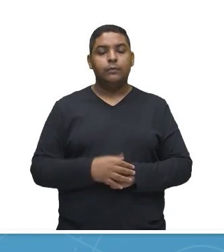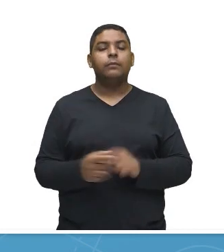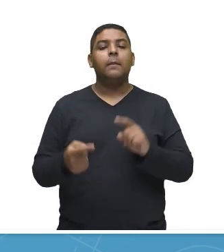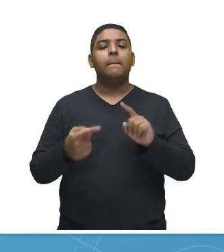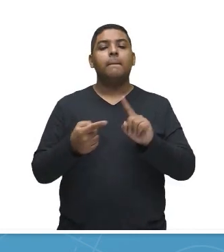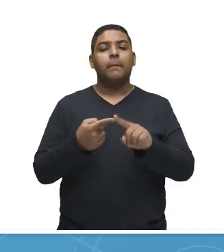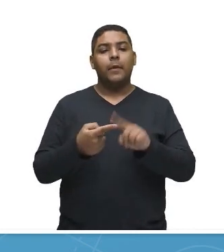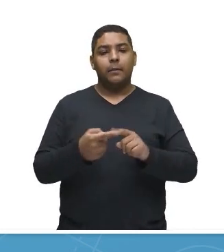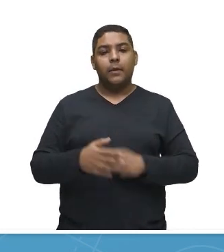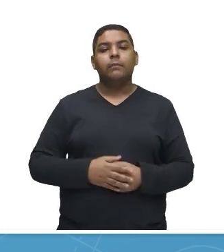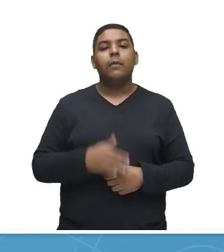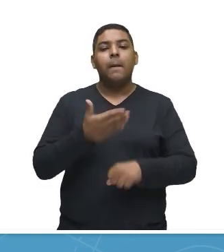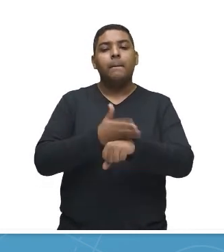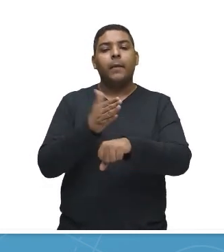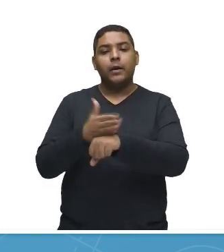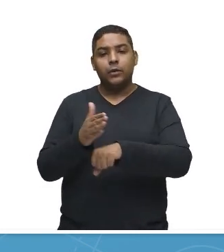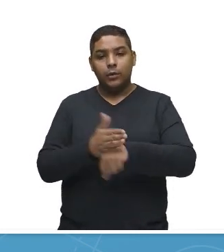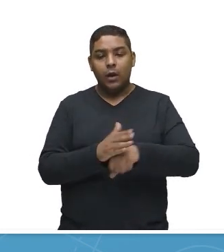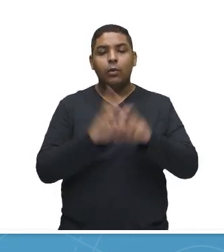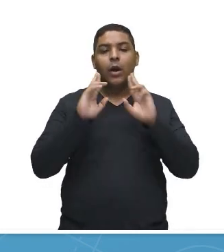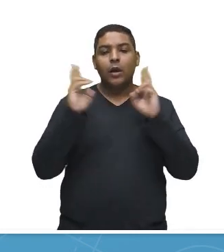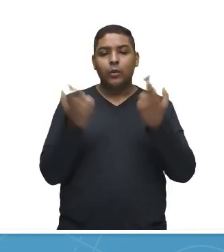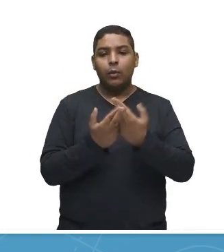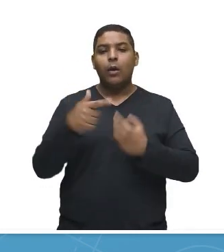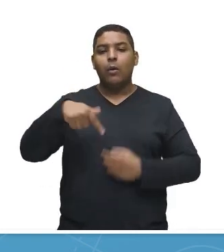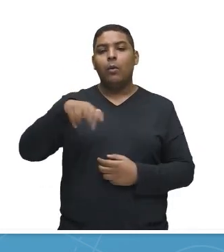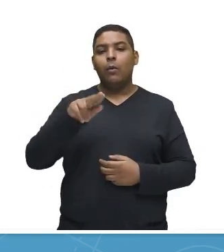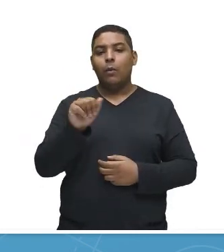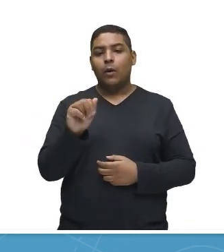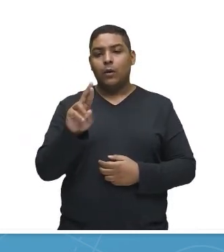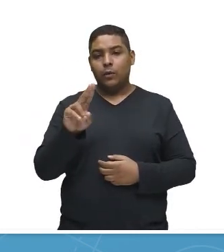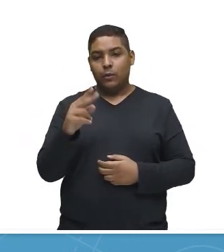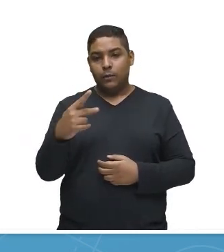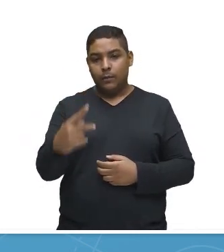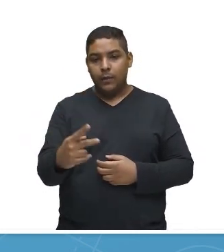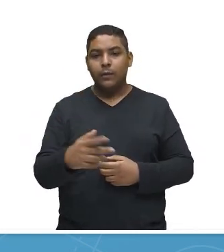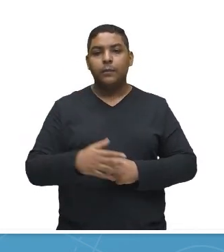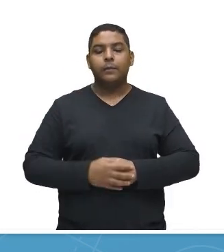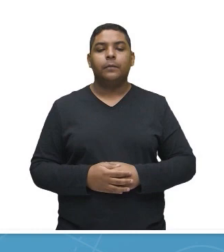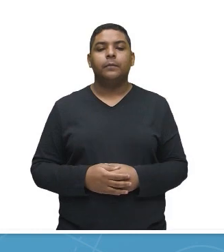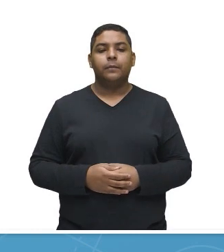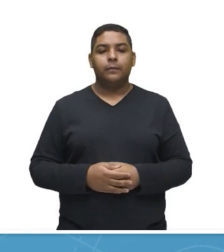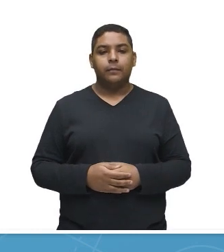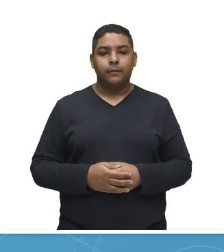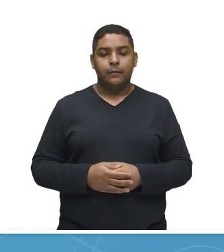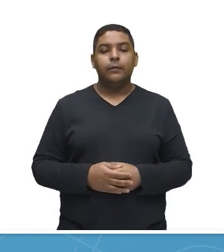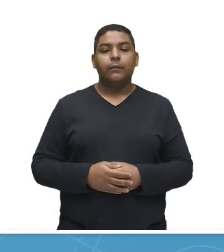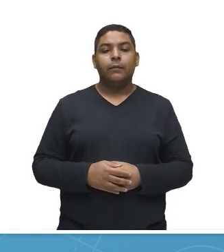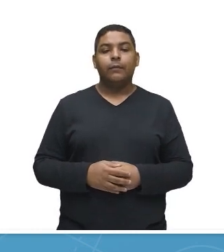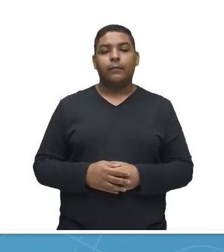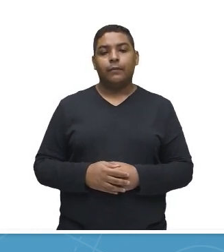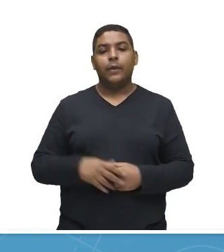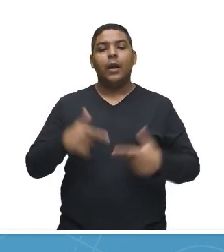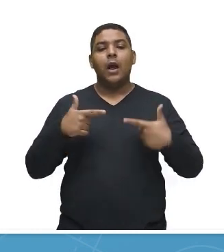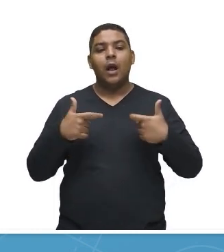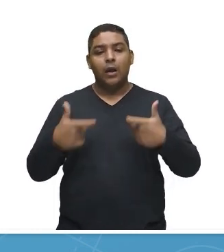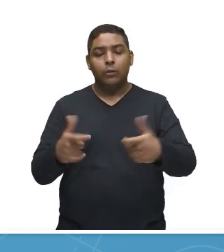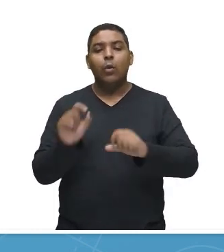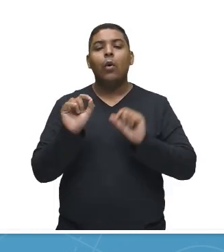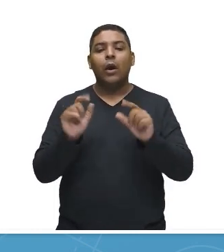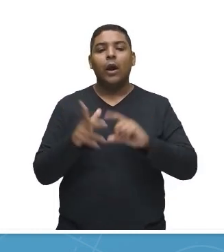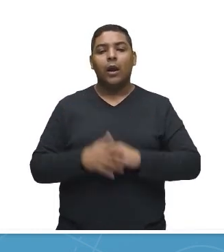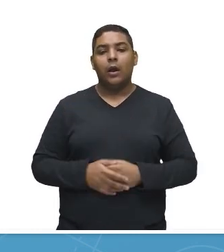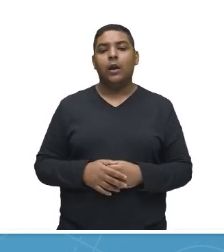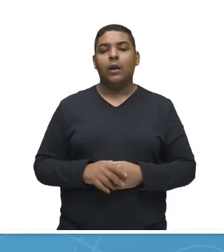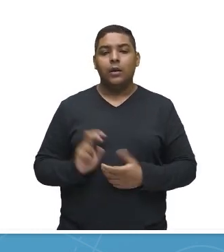praticado durante o ritual Quarupi. Segunda dica, a luta se inicia com os atletas ajoelhados no chão.